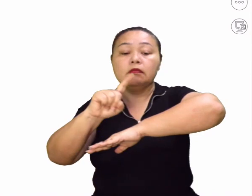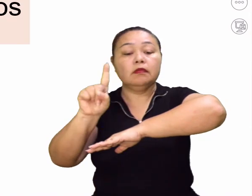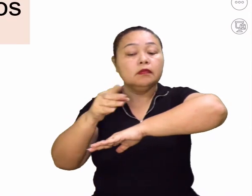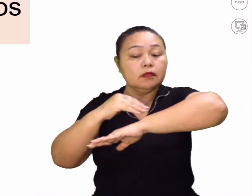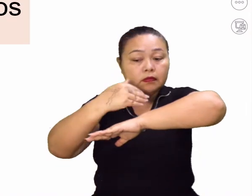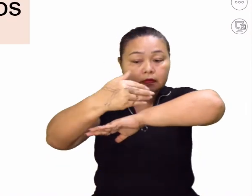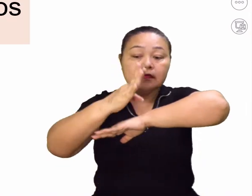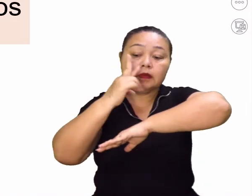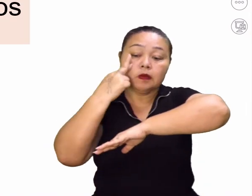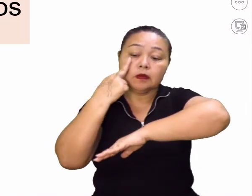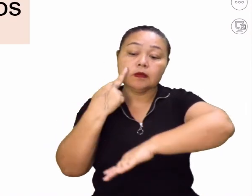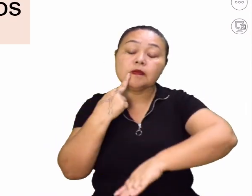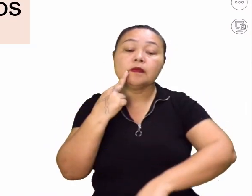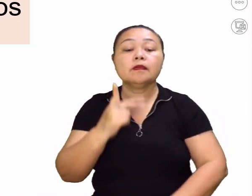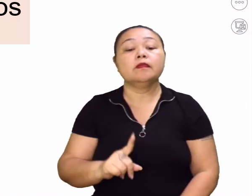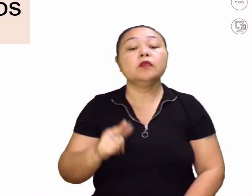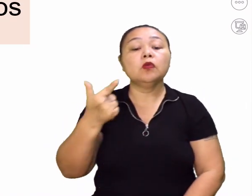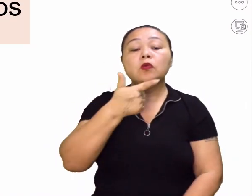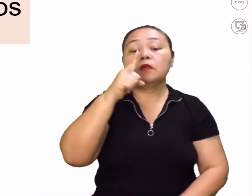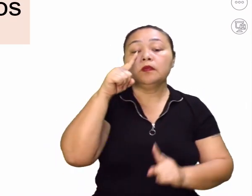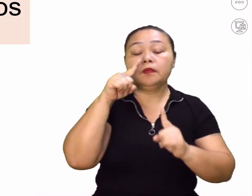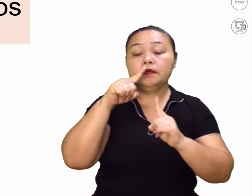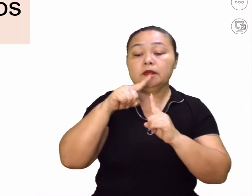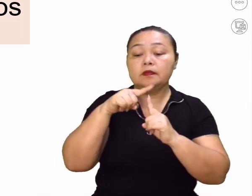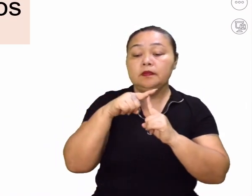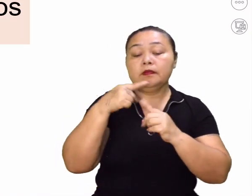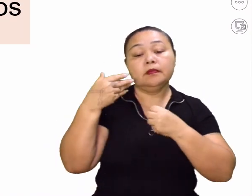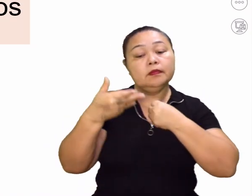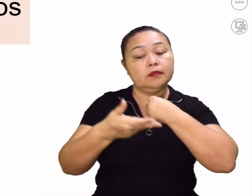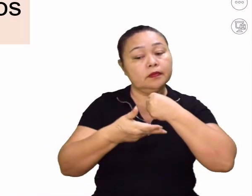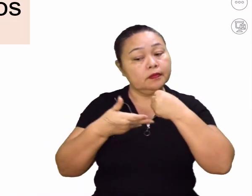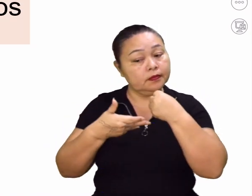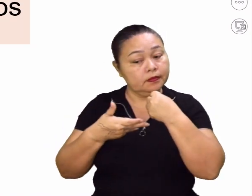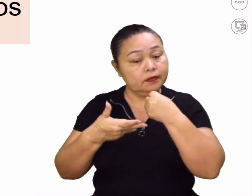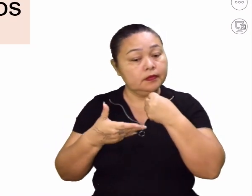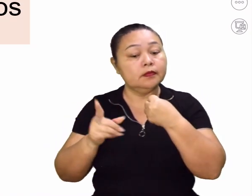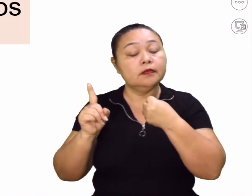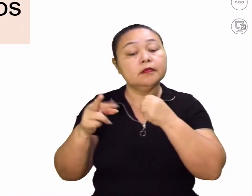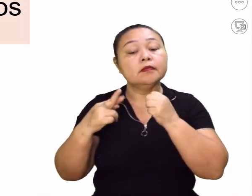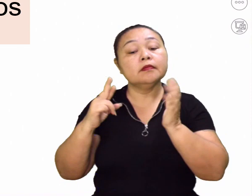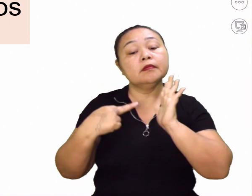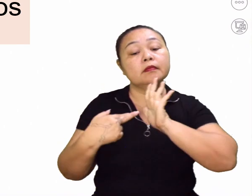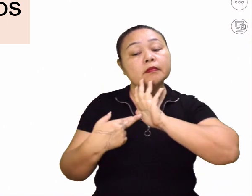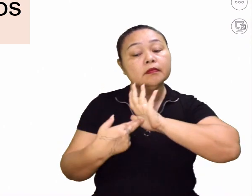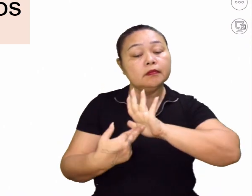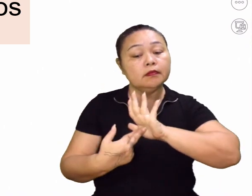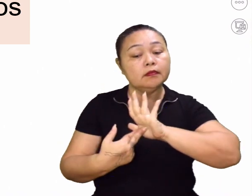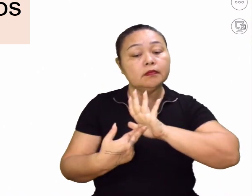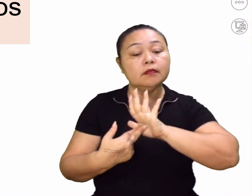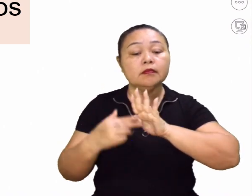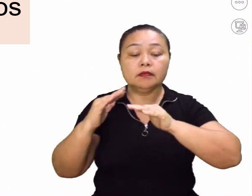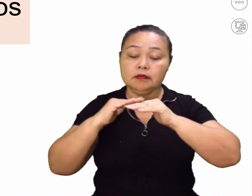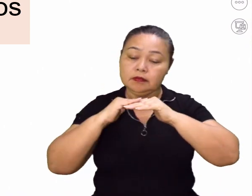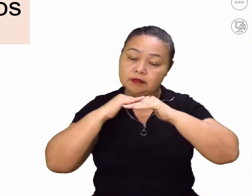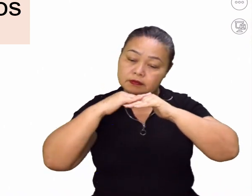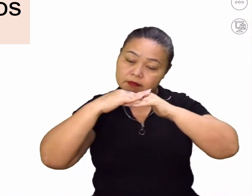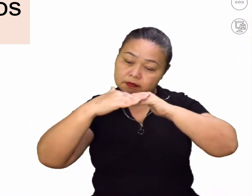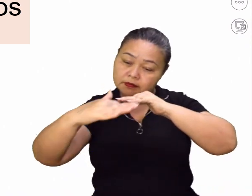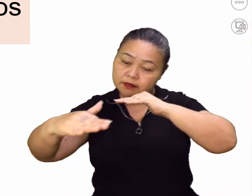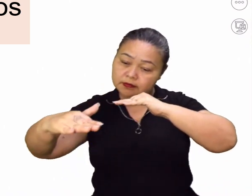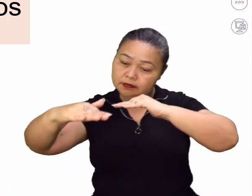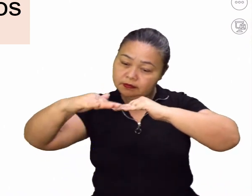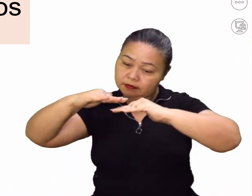Beleza? Então, outro tipo de mapa, o mapa básico. Que este mapa representa aí uma